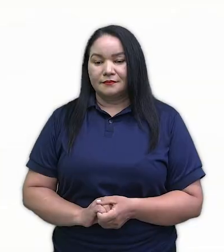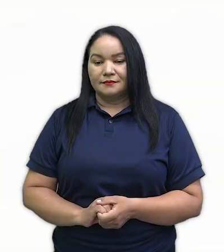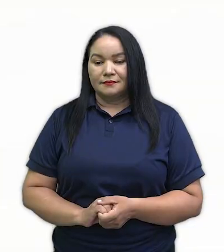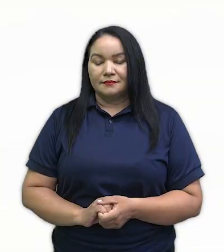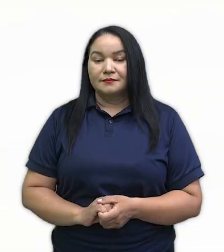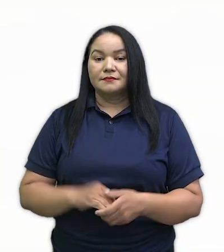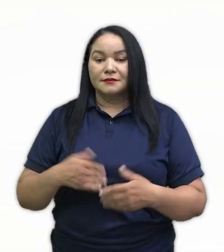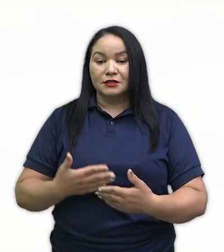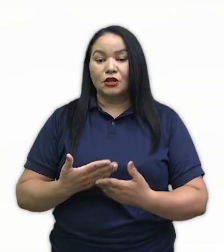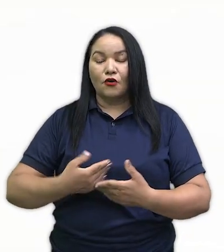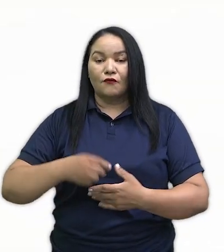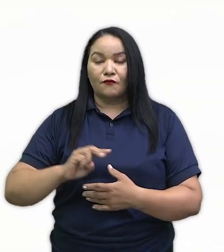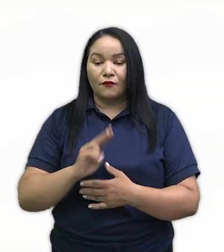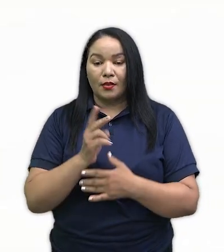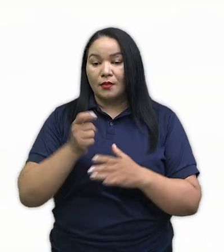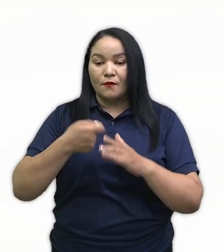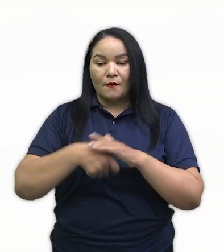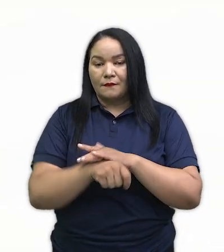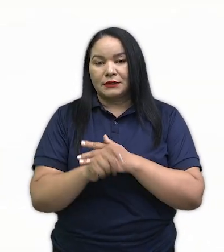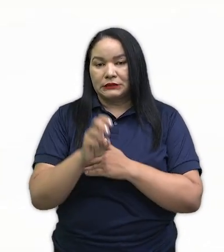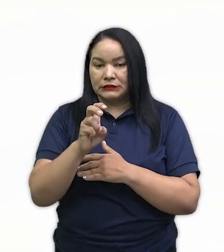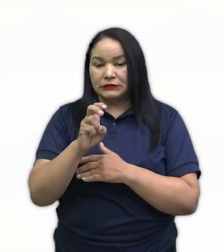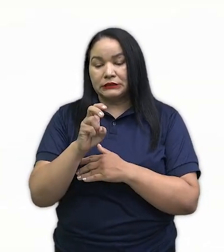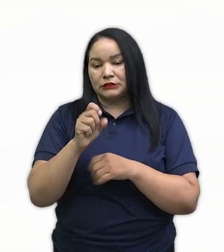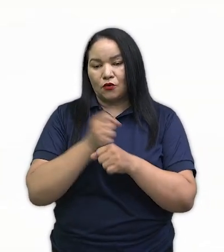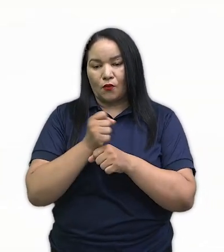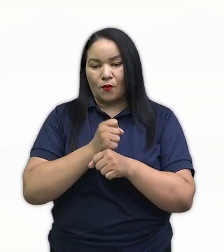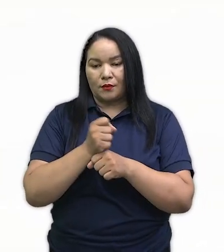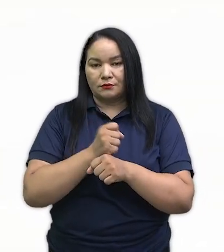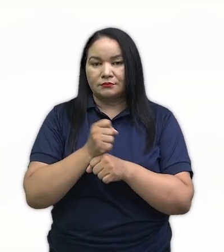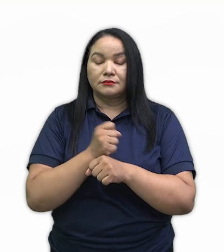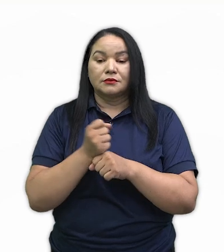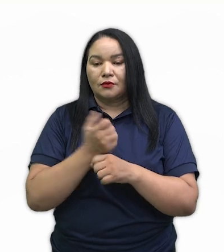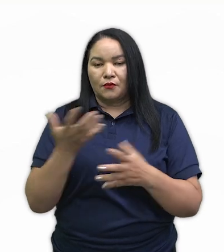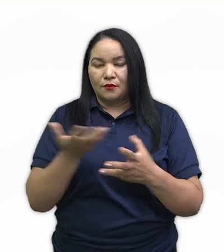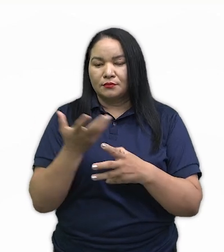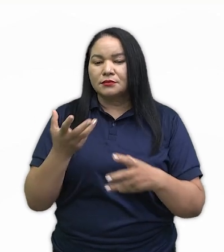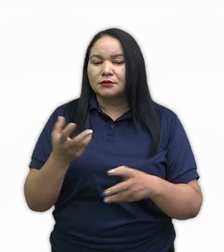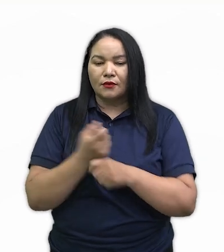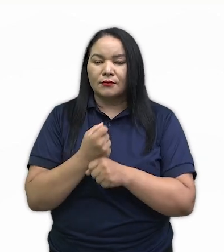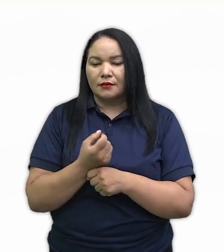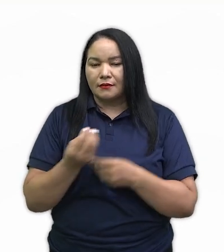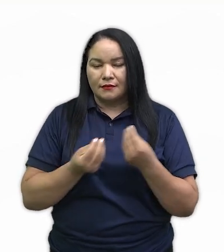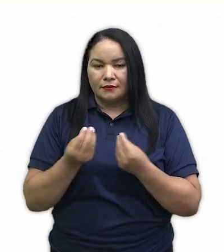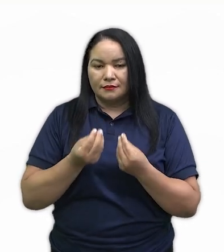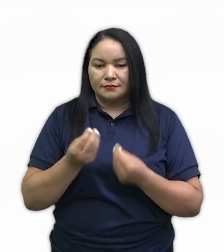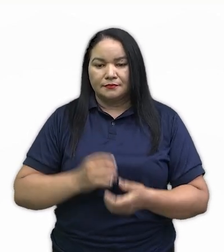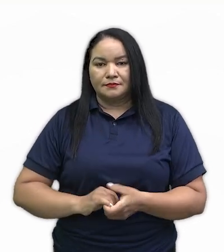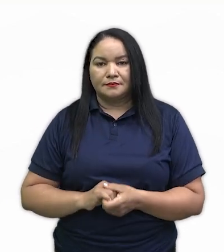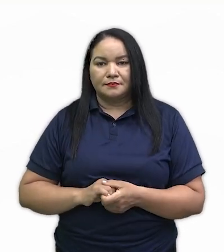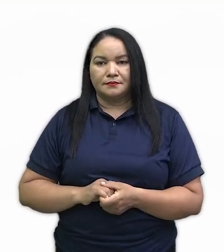esse produto entre esses 3 fatores a calcularmos. Se liguem agora aqui nas dicas, olha